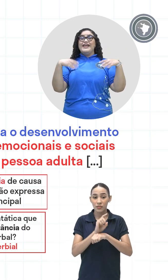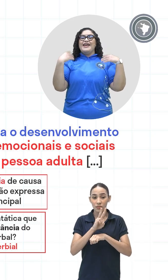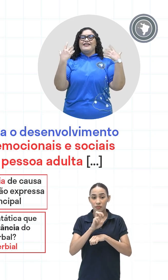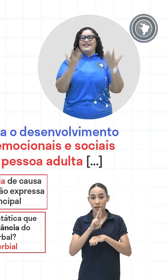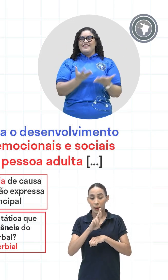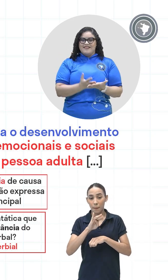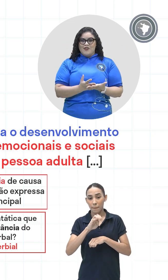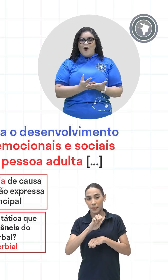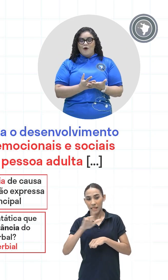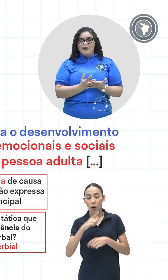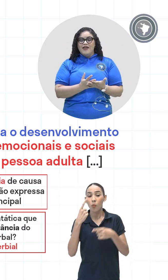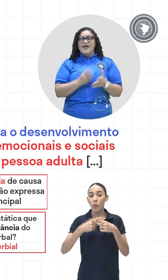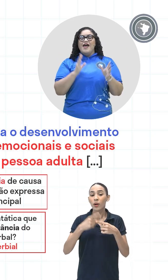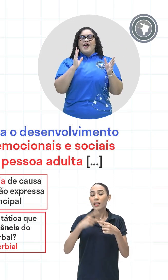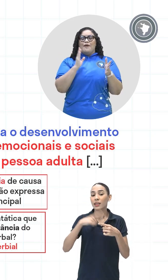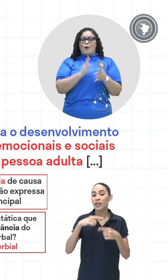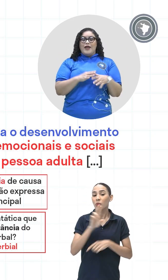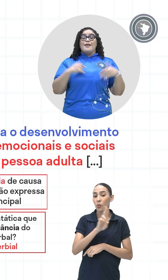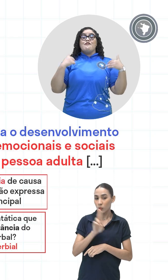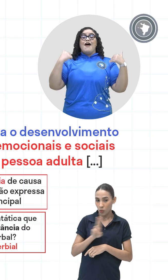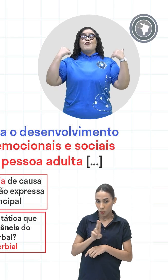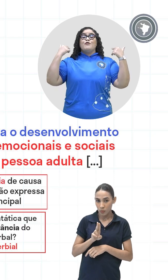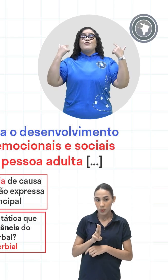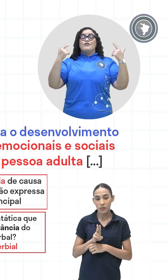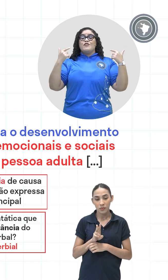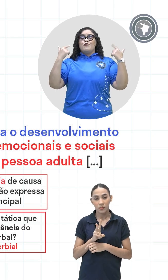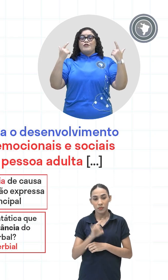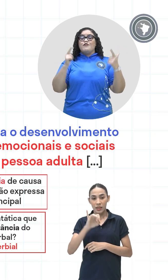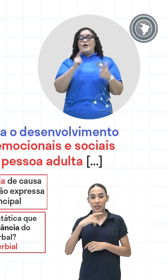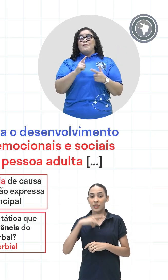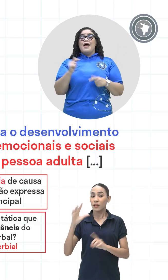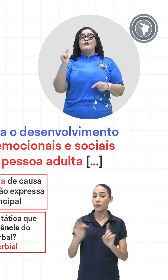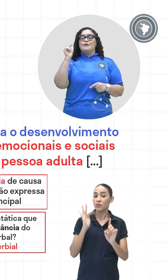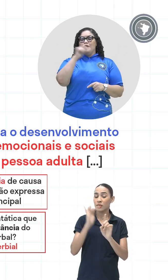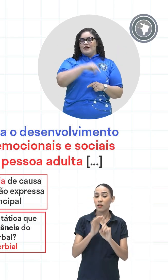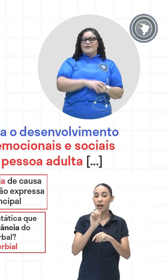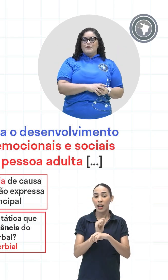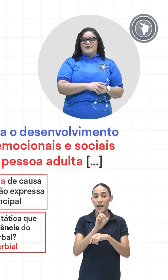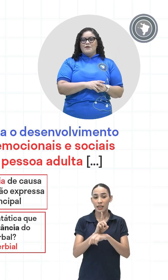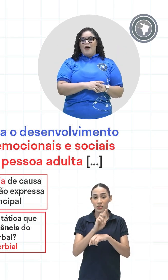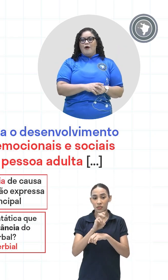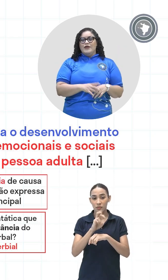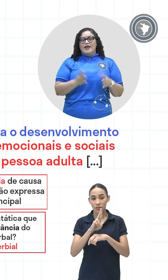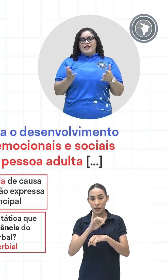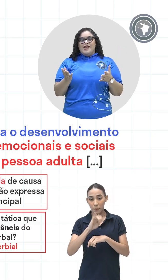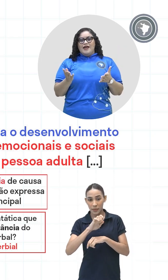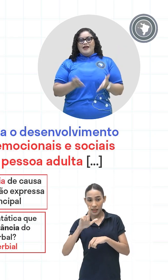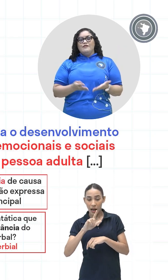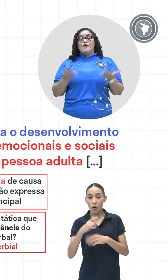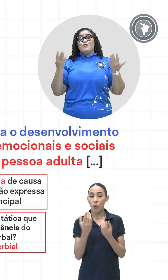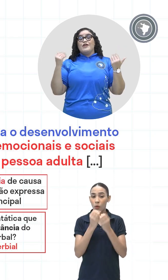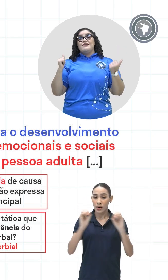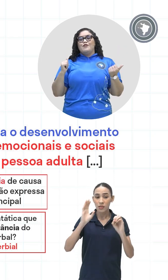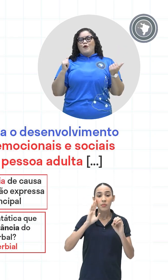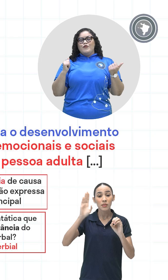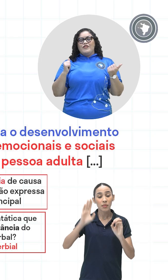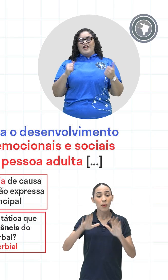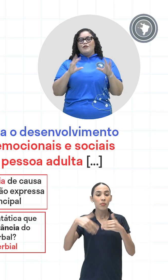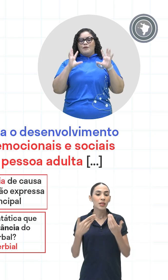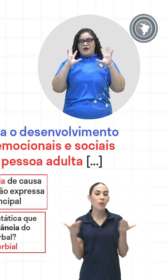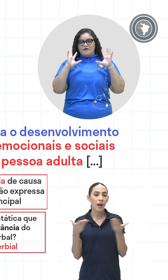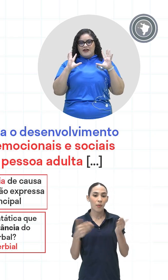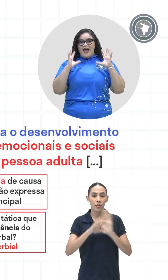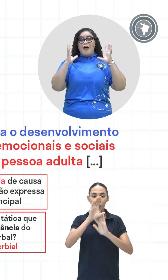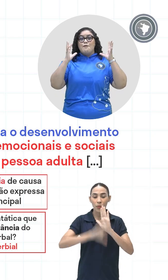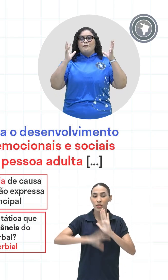Por que ela tem esse nome? Porque ela faz função de adjunto adverbial da minha oração principal. E aí, vamos trazer o